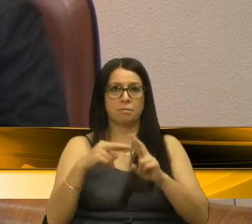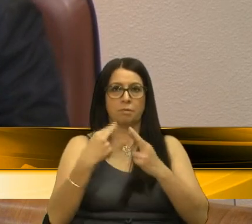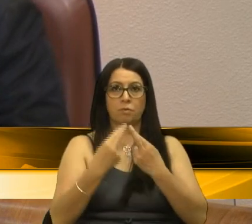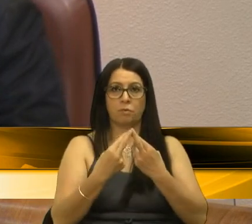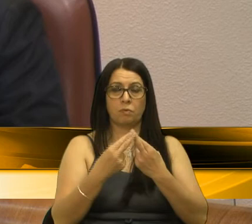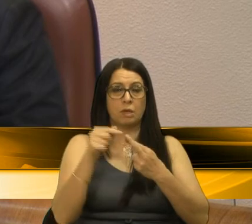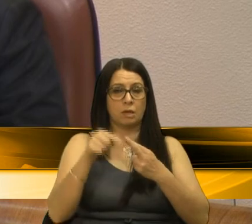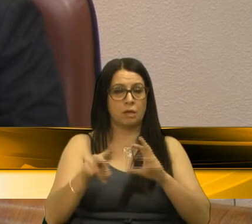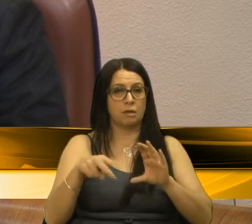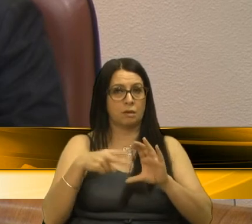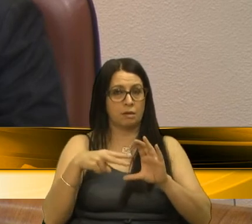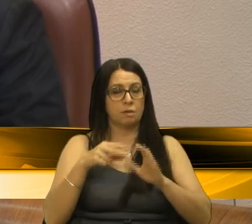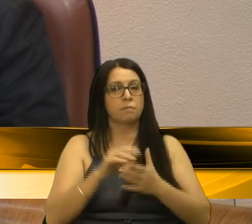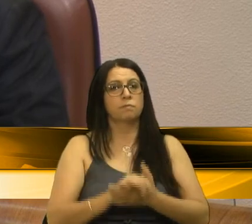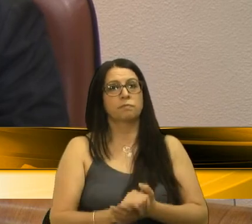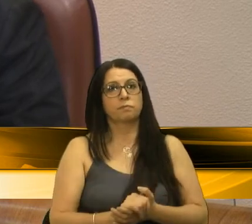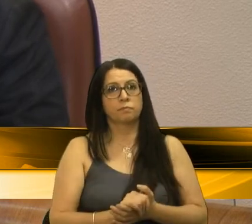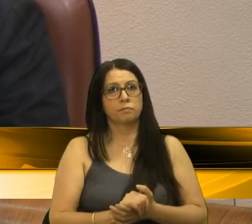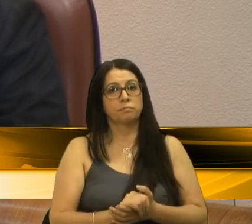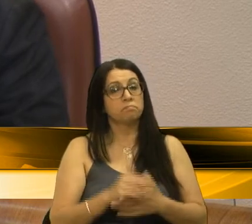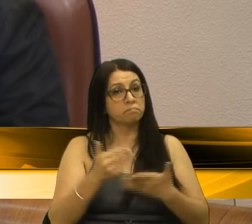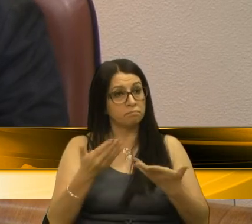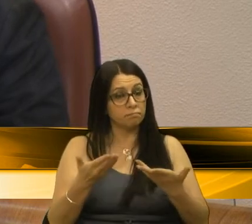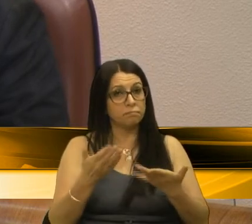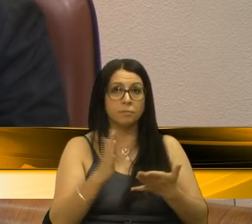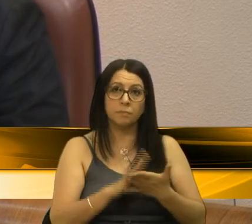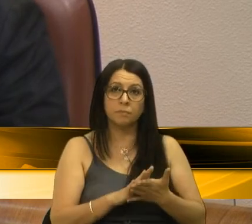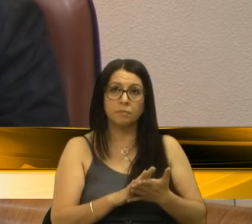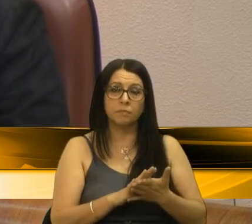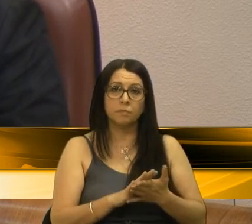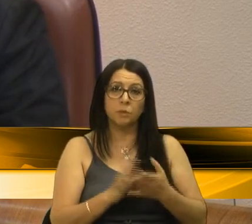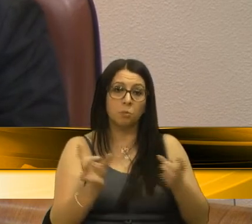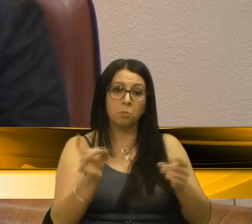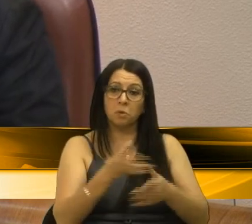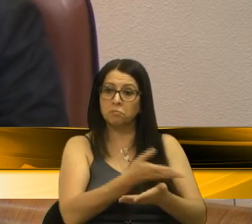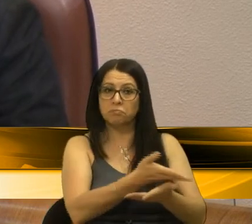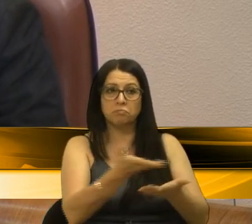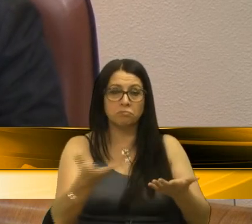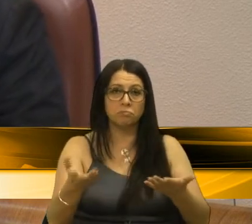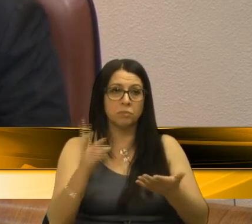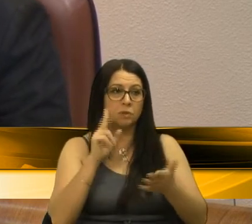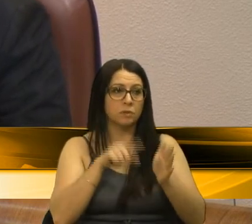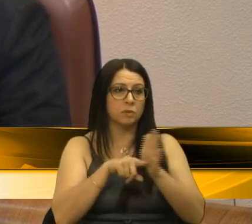da Câmara Municipal de Caxias do Sul. Então, estão disponíveis para